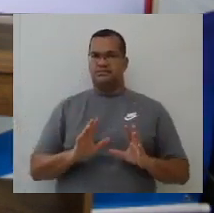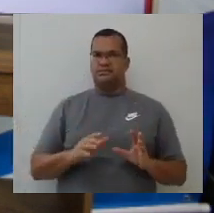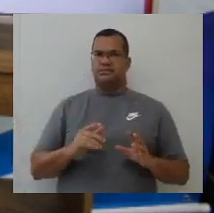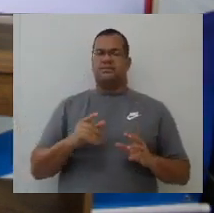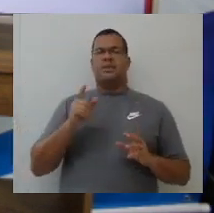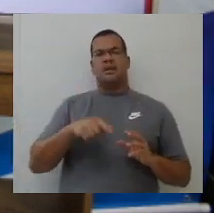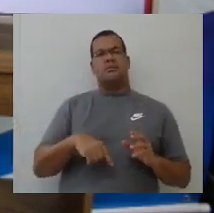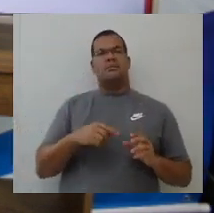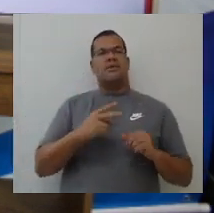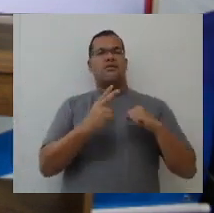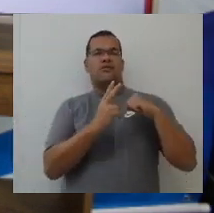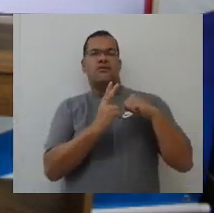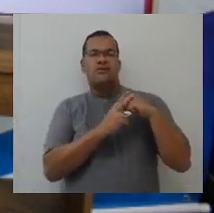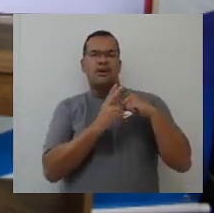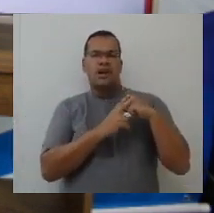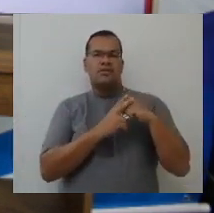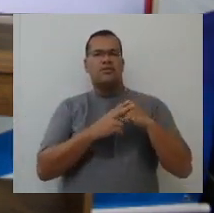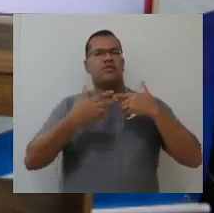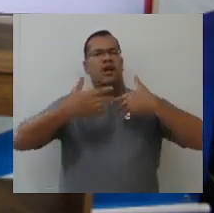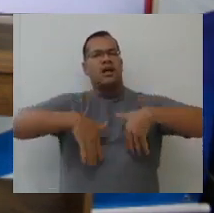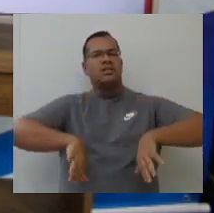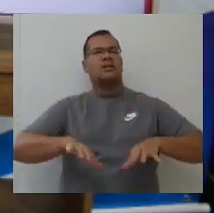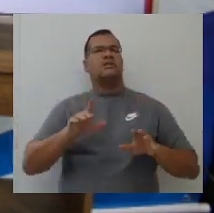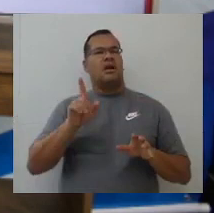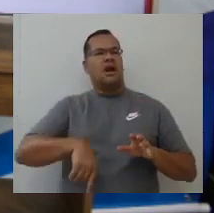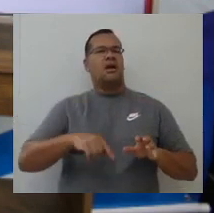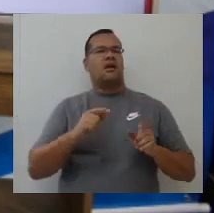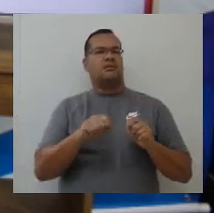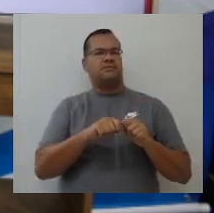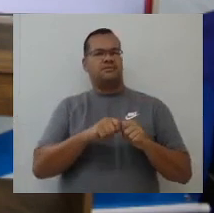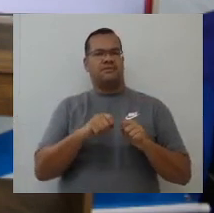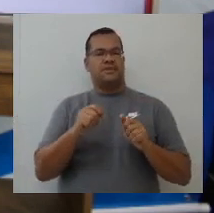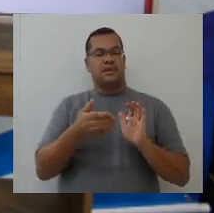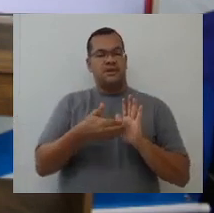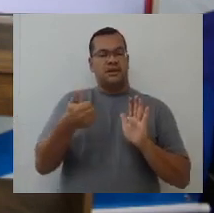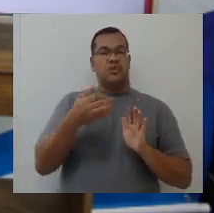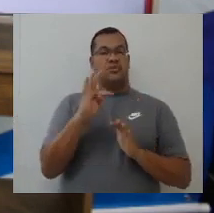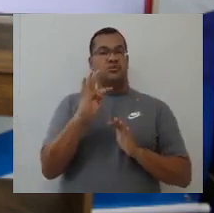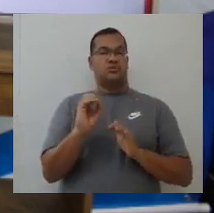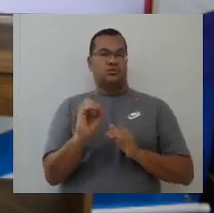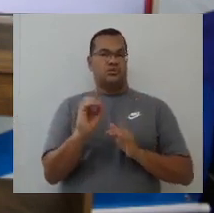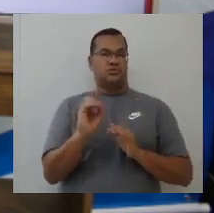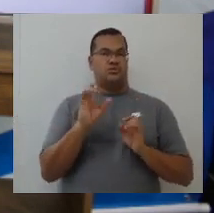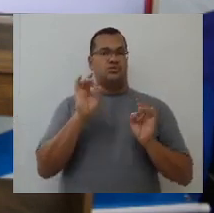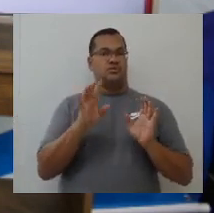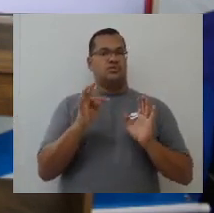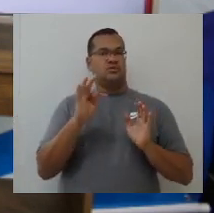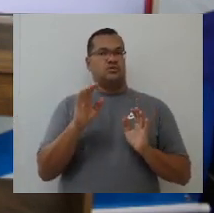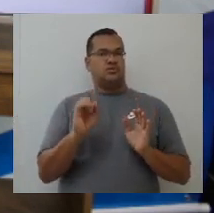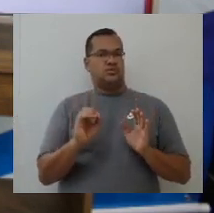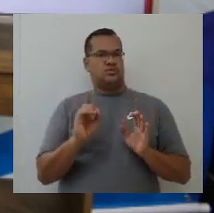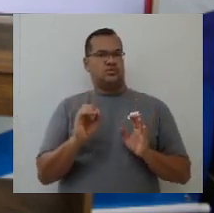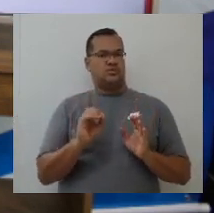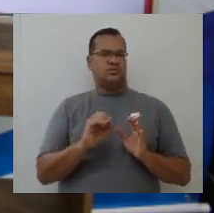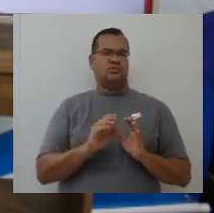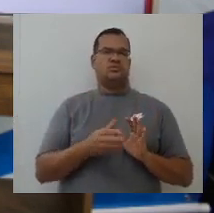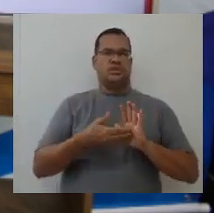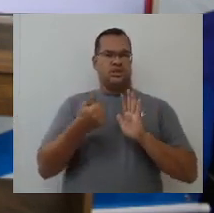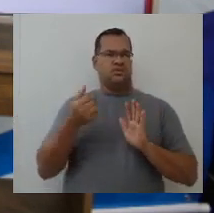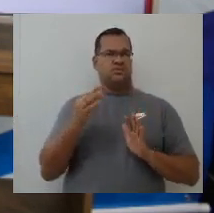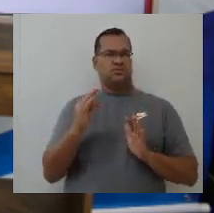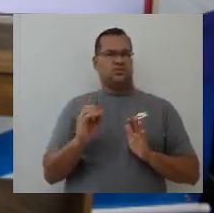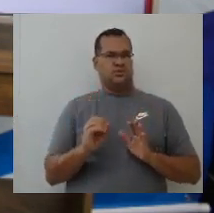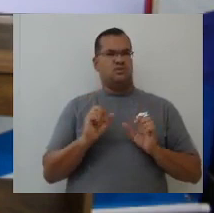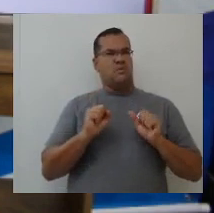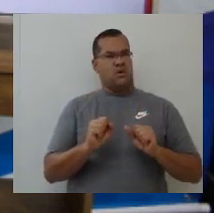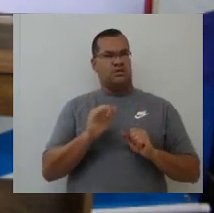conjugar o verbo em inglês, eu preciso lembrar de retirar esse to antes dele. Tá certo? Que esse to é para deixá-lo no infinitivo. Eu até